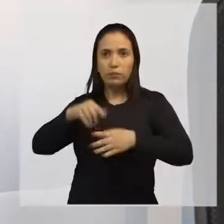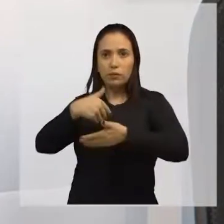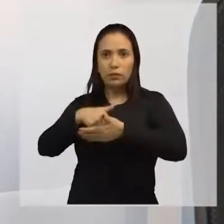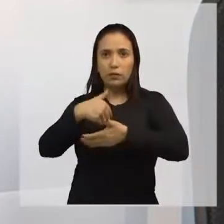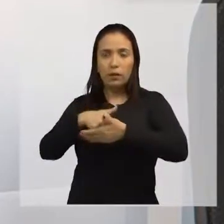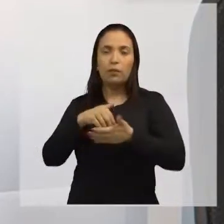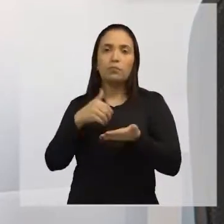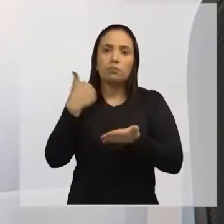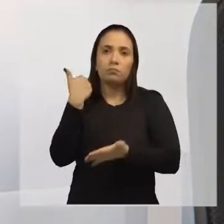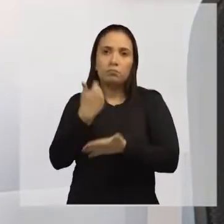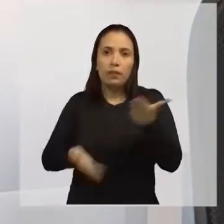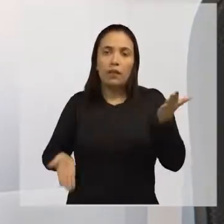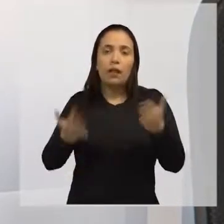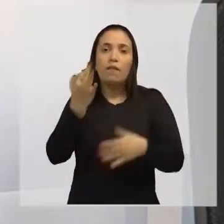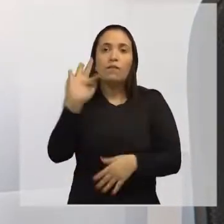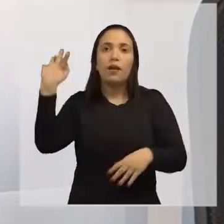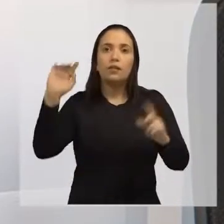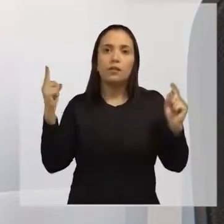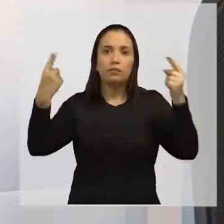pela França.